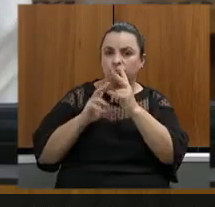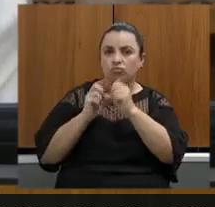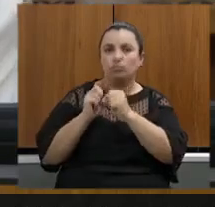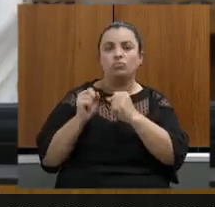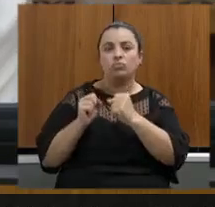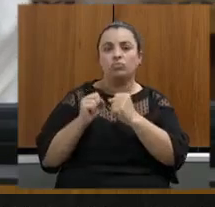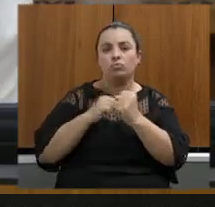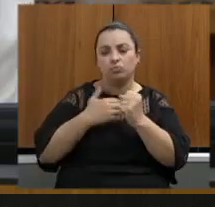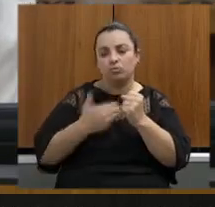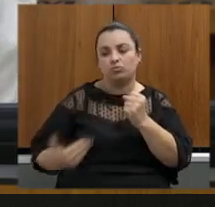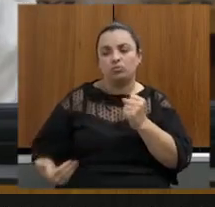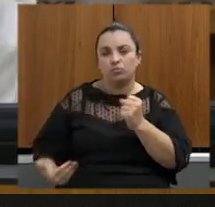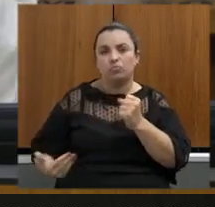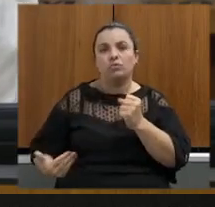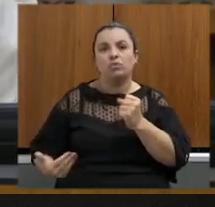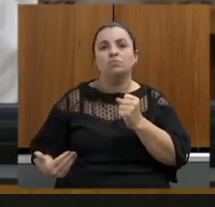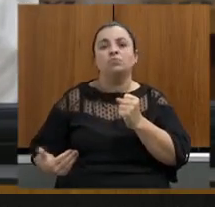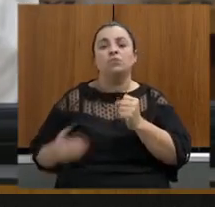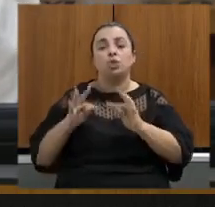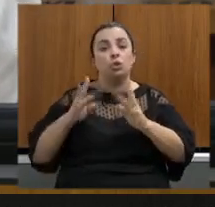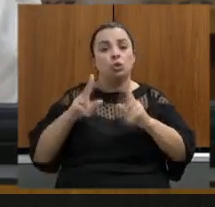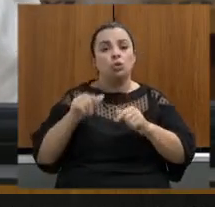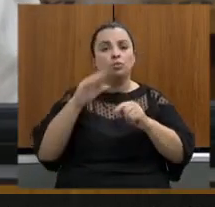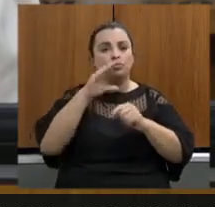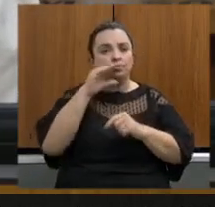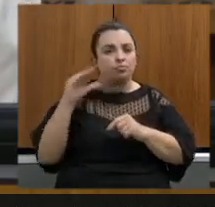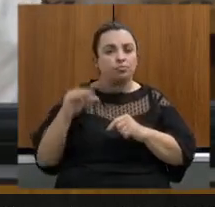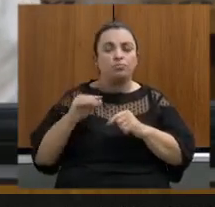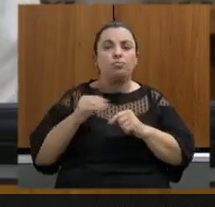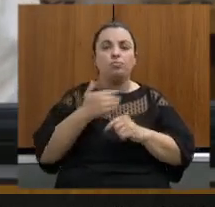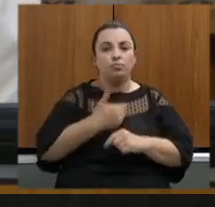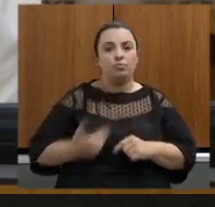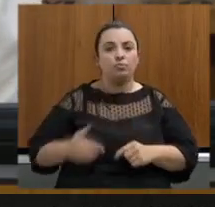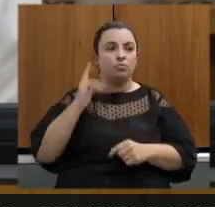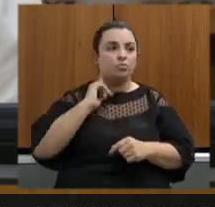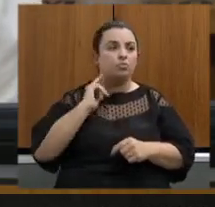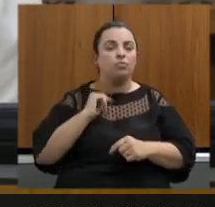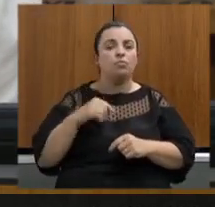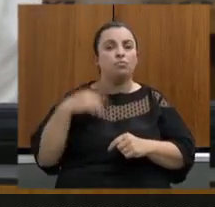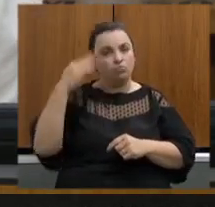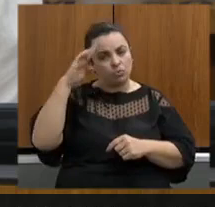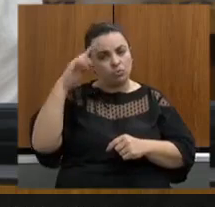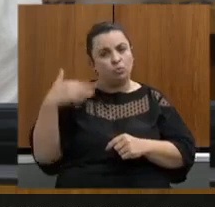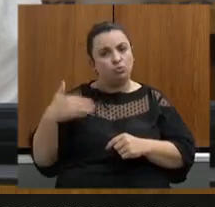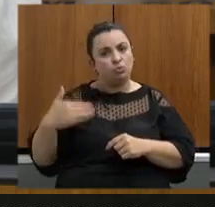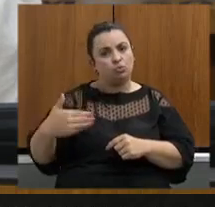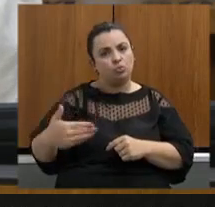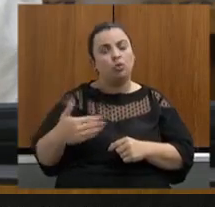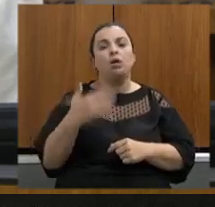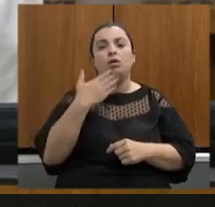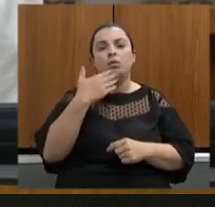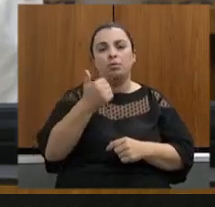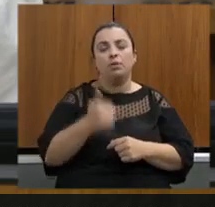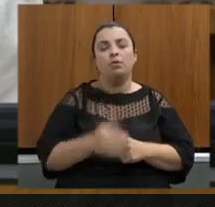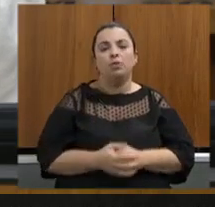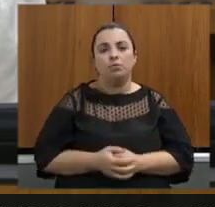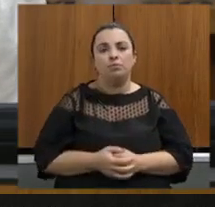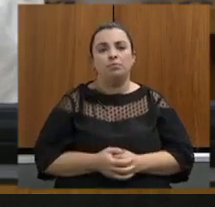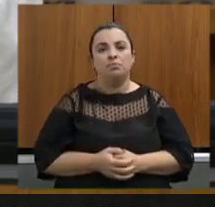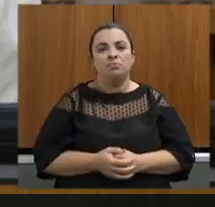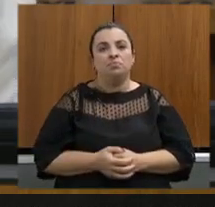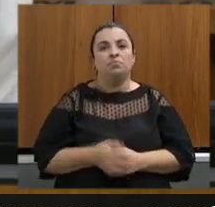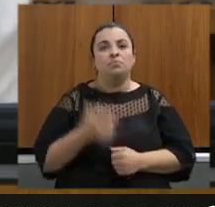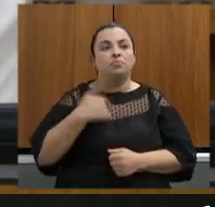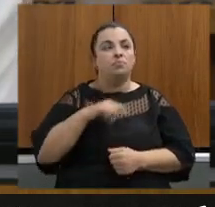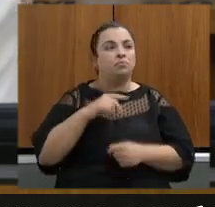elas mas nossos servidores públicos de maneira geral cada vez melhores né a gente a